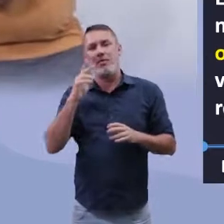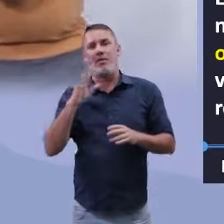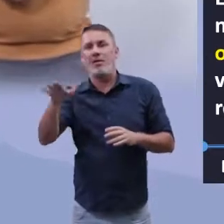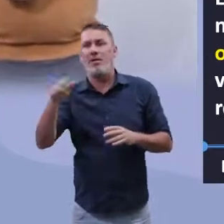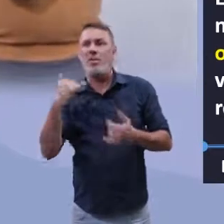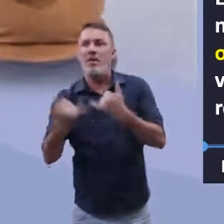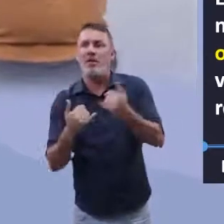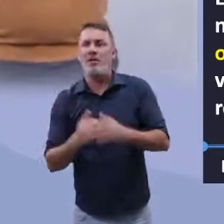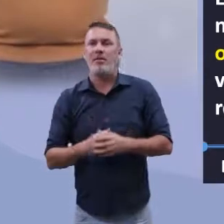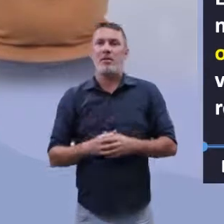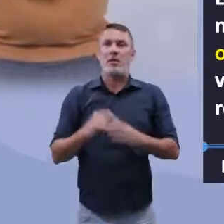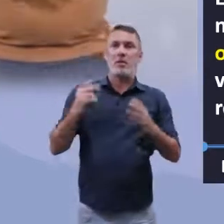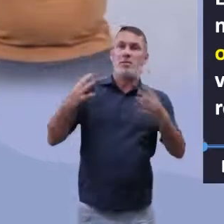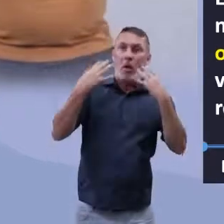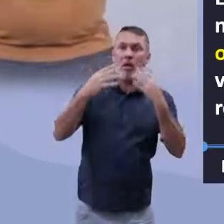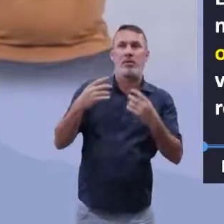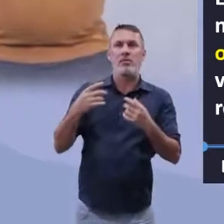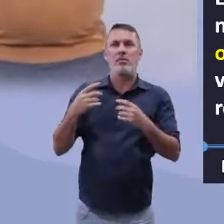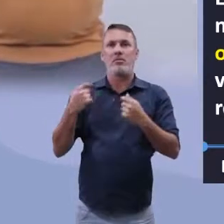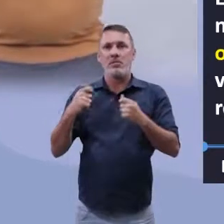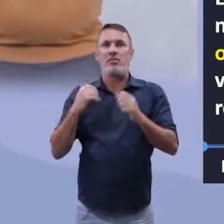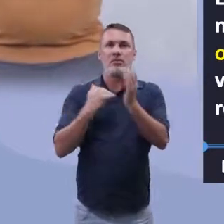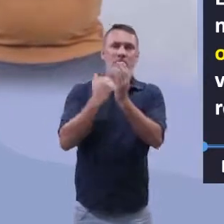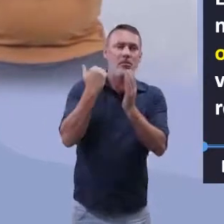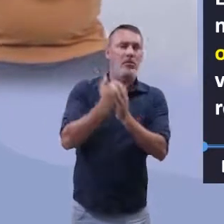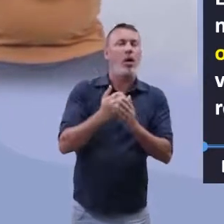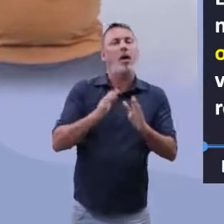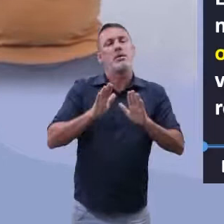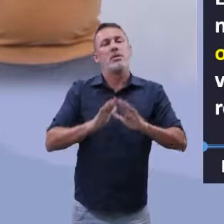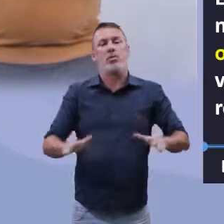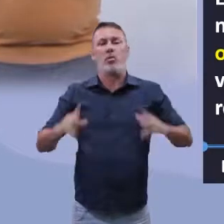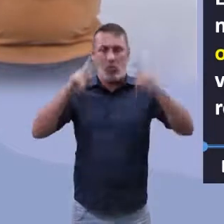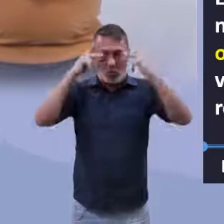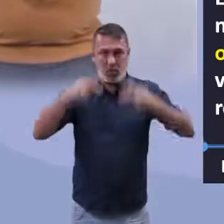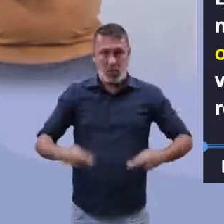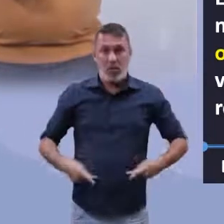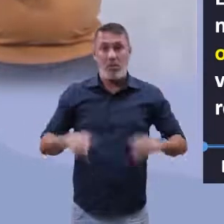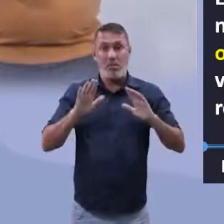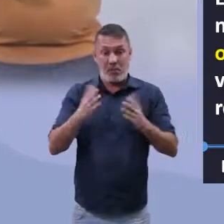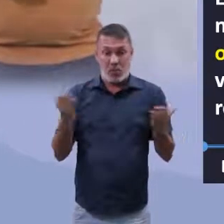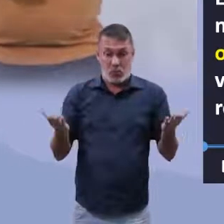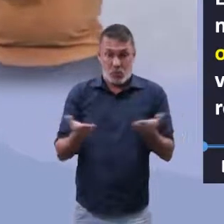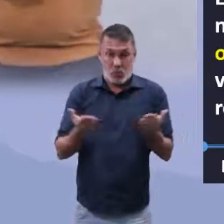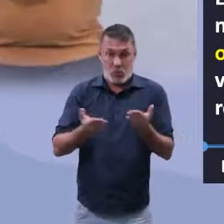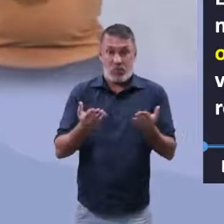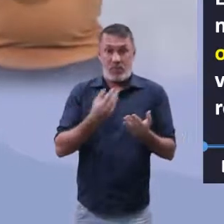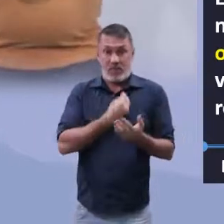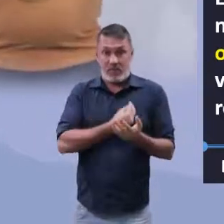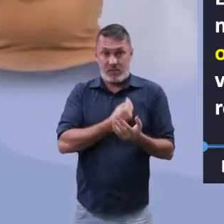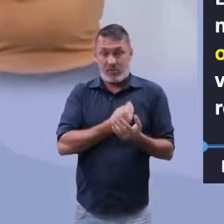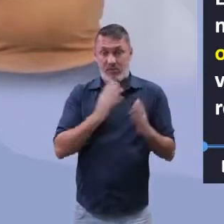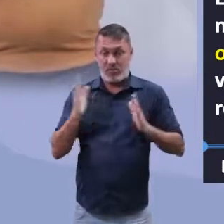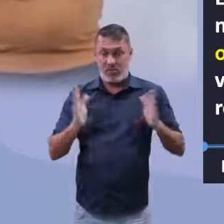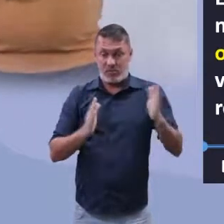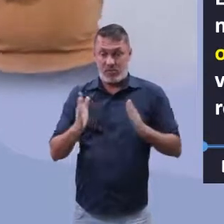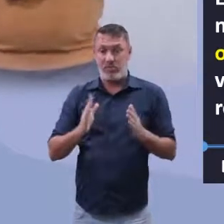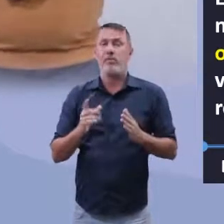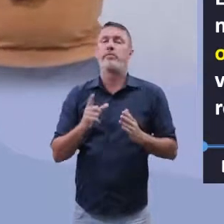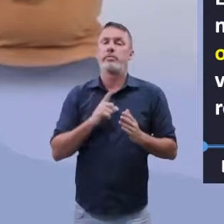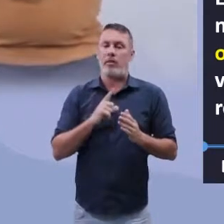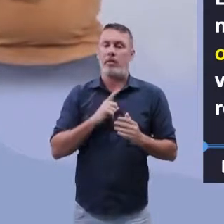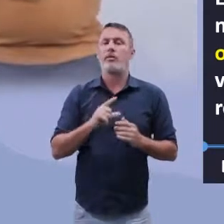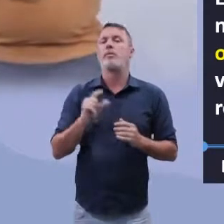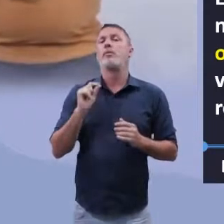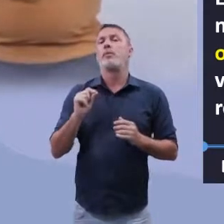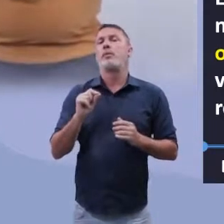brincando, é mentirinha. Isso não é novidade, sempre aconteceu. Entretanto, no nosso atual contexto, nesse período que nós estamos